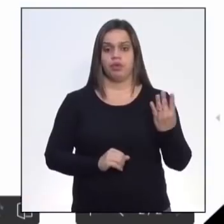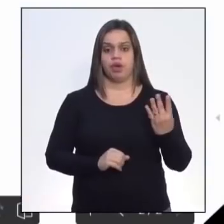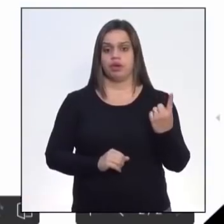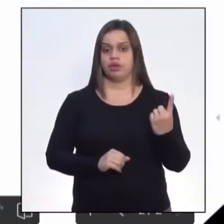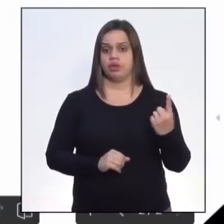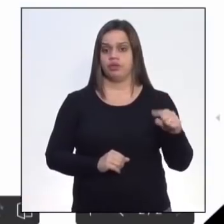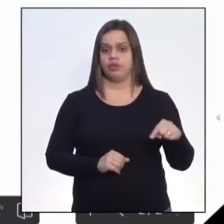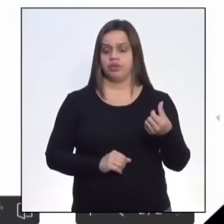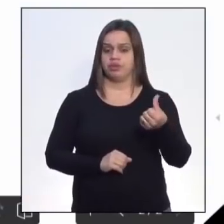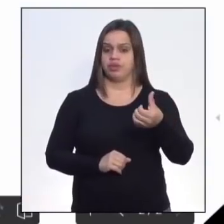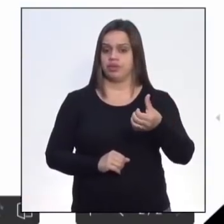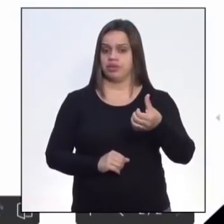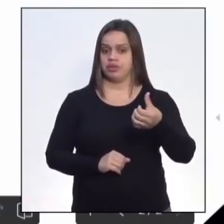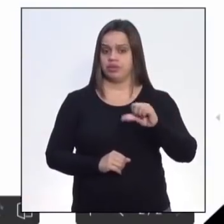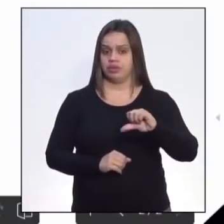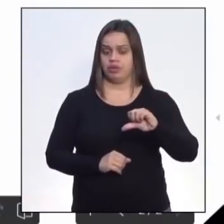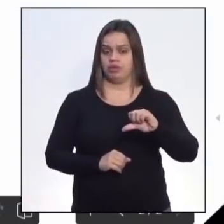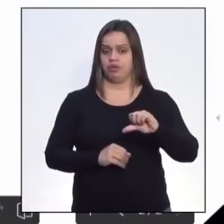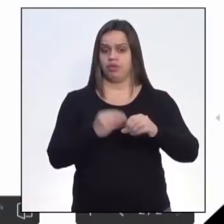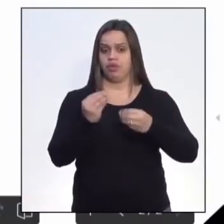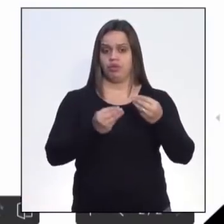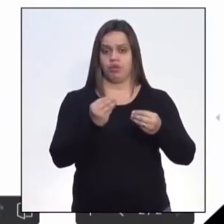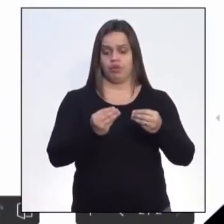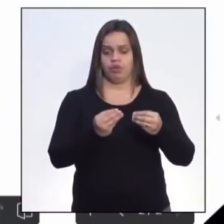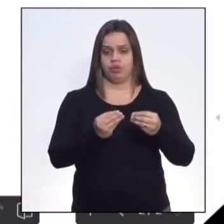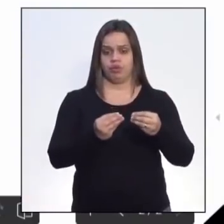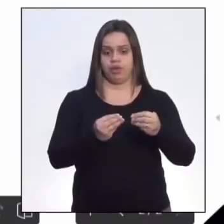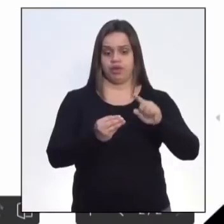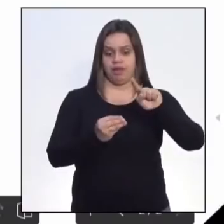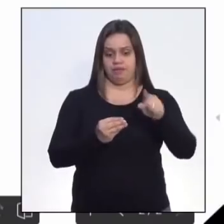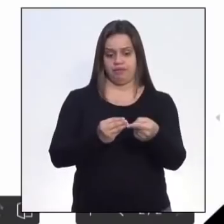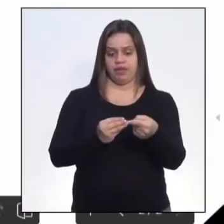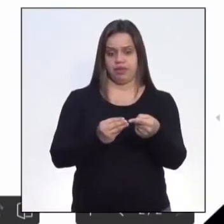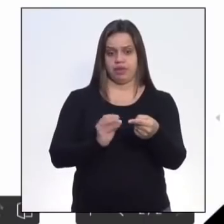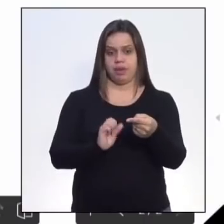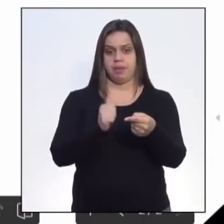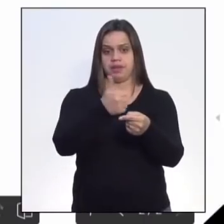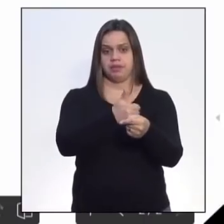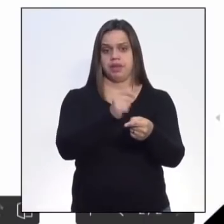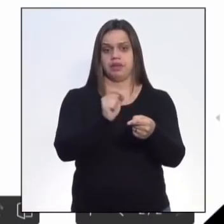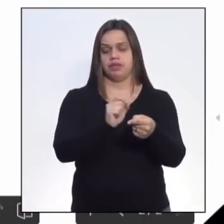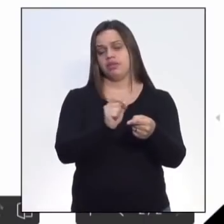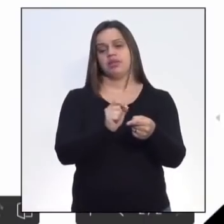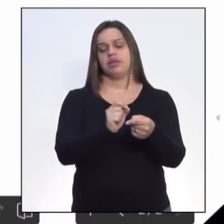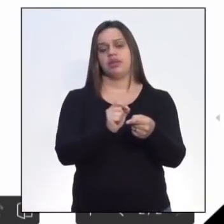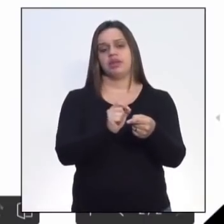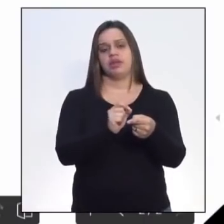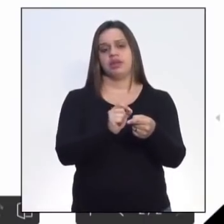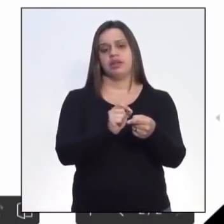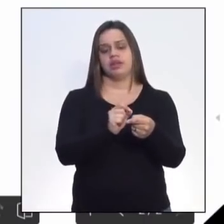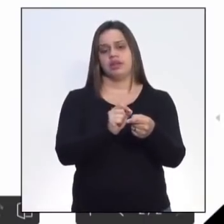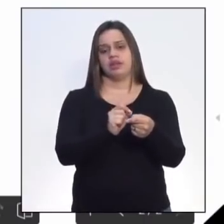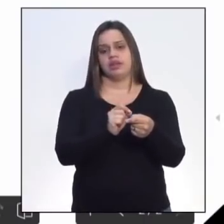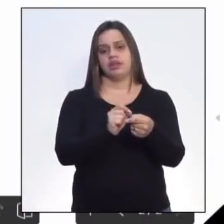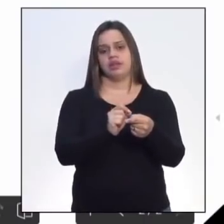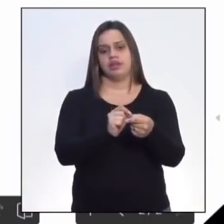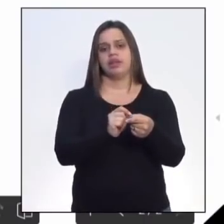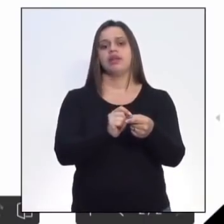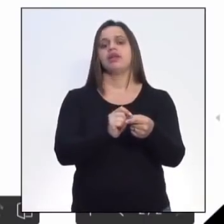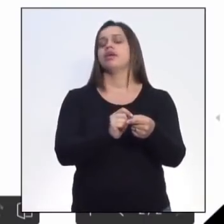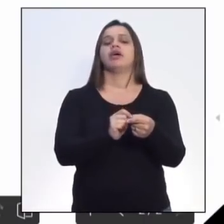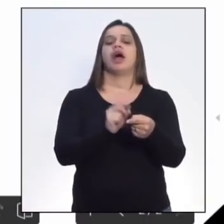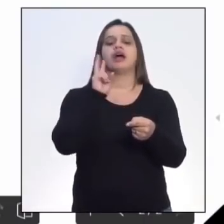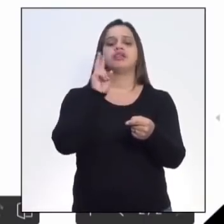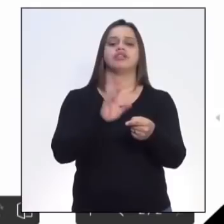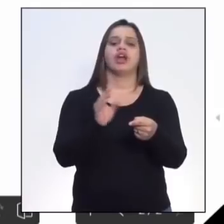E agora, Jonas? Agora o primeiro decimal, né? Ele está mais próximo de uma próxima casa, né? Que nem você está escrevendo